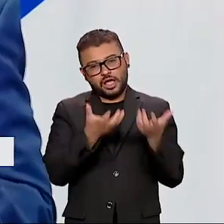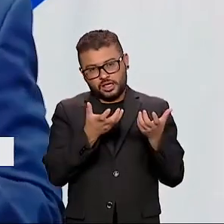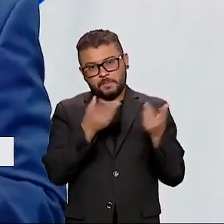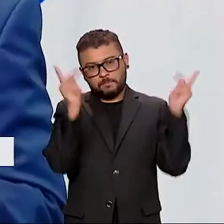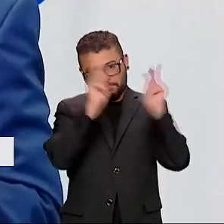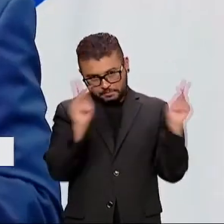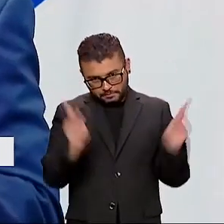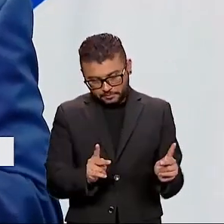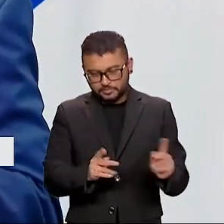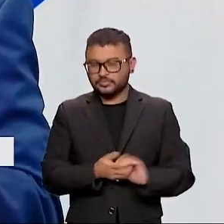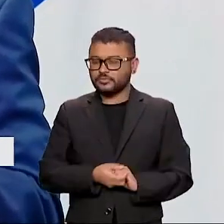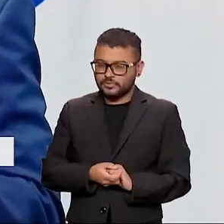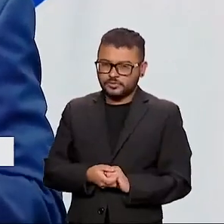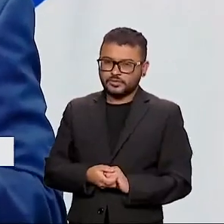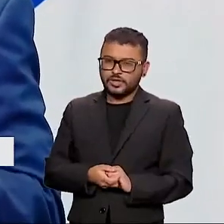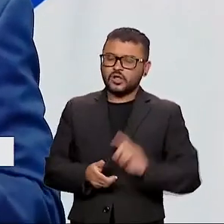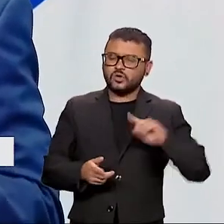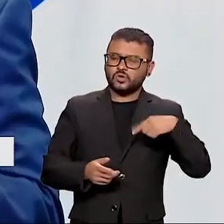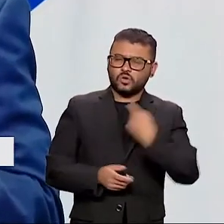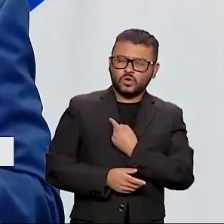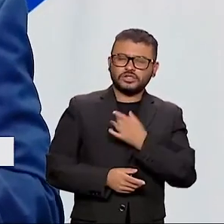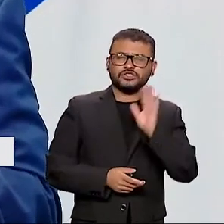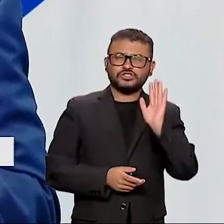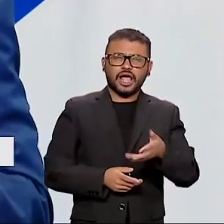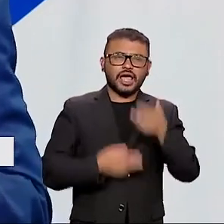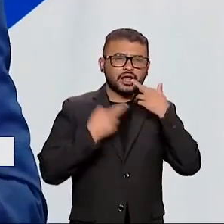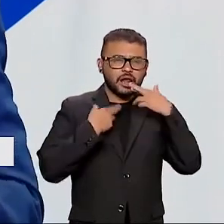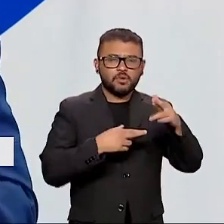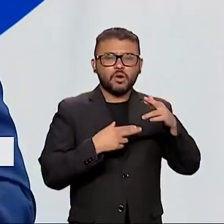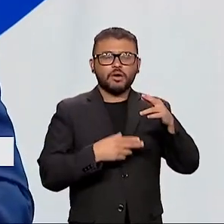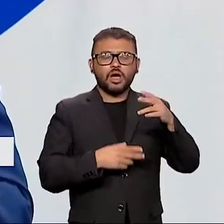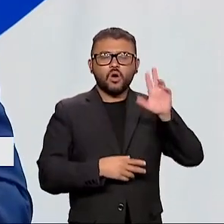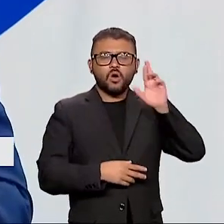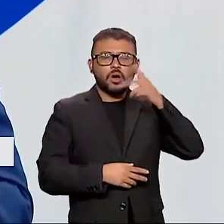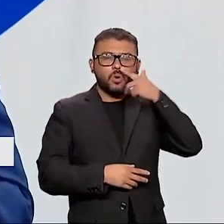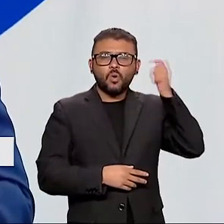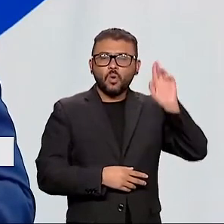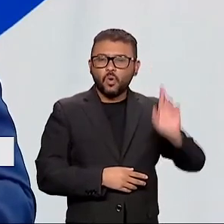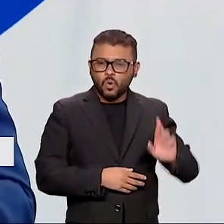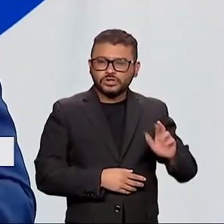É isso. Nós condenamos a invasão da Rússia ao território da Ucrânia.